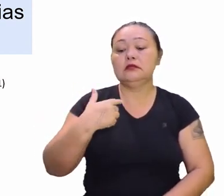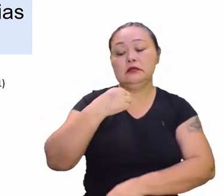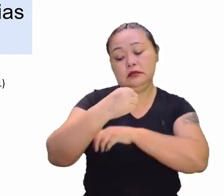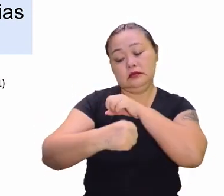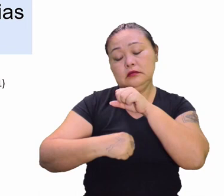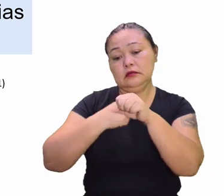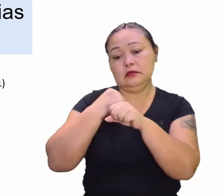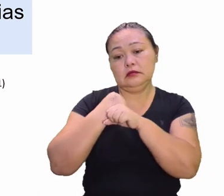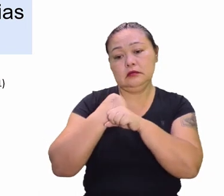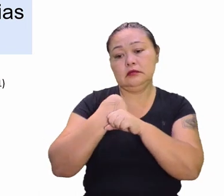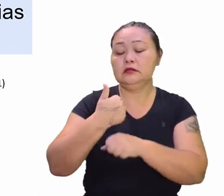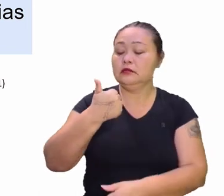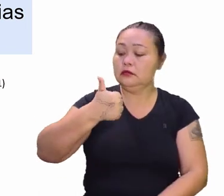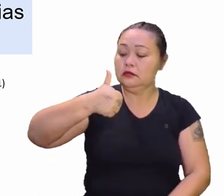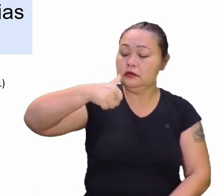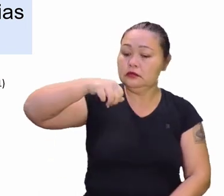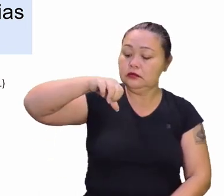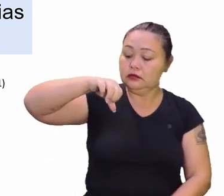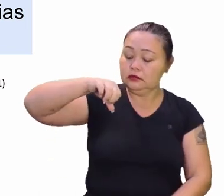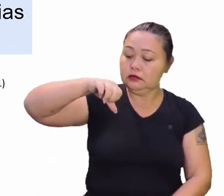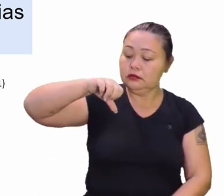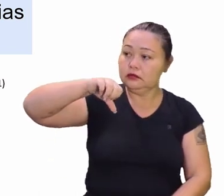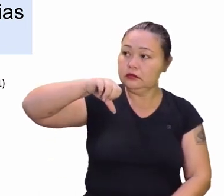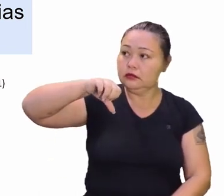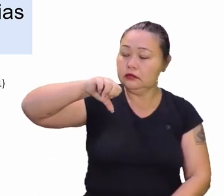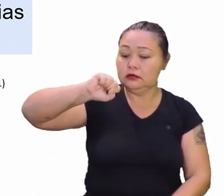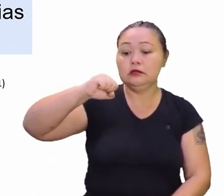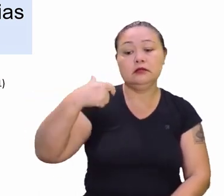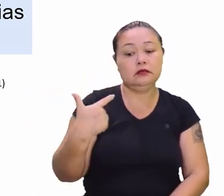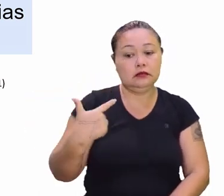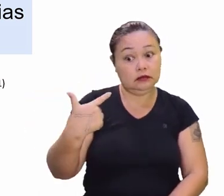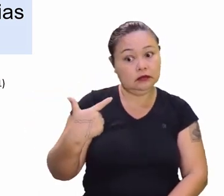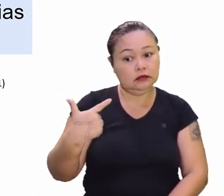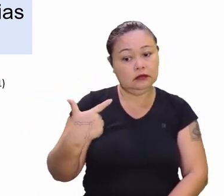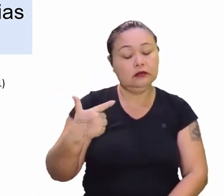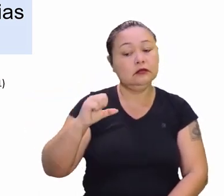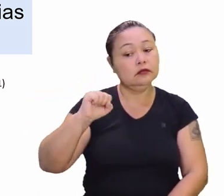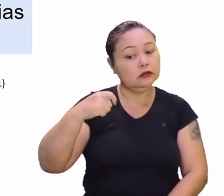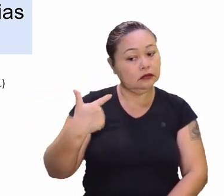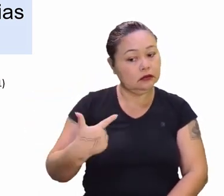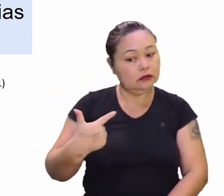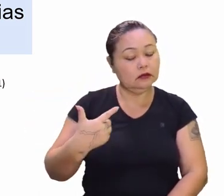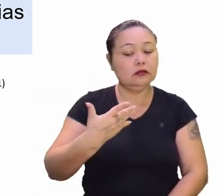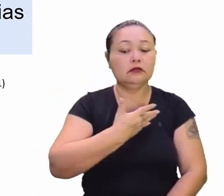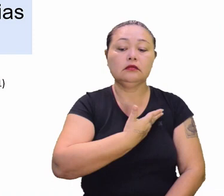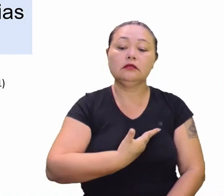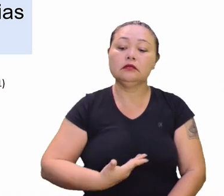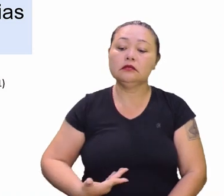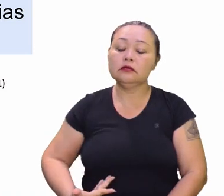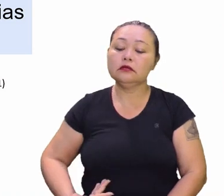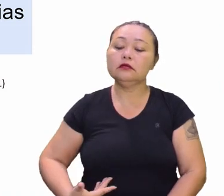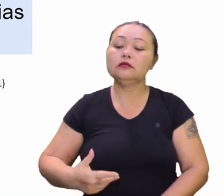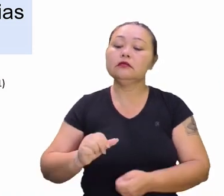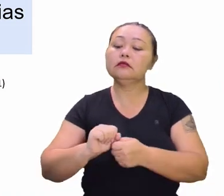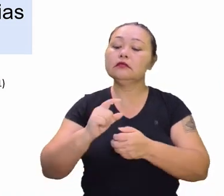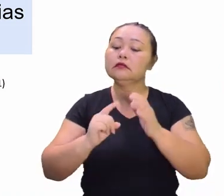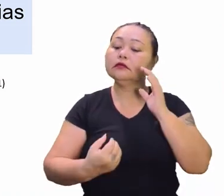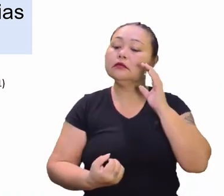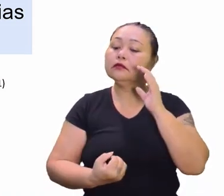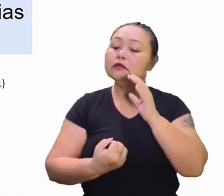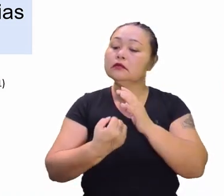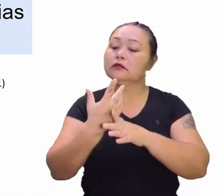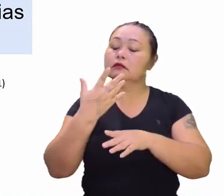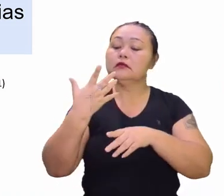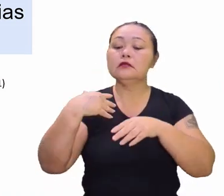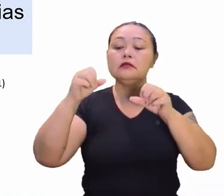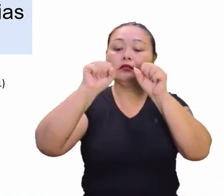foi o ano, coloquei em 1982. 82, o governo criou o Sistema Nacional